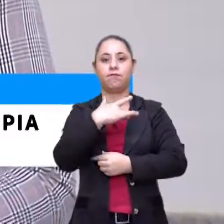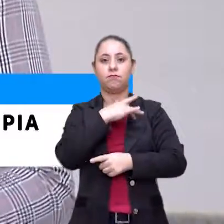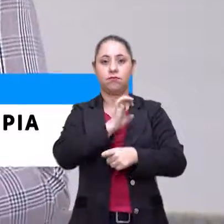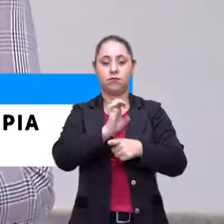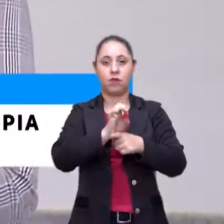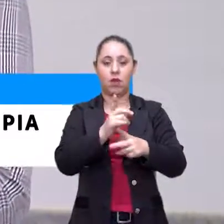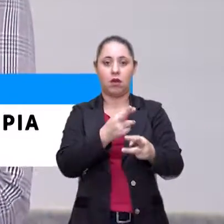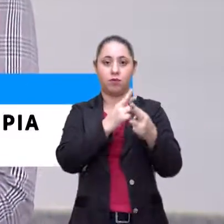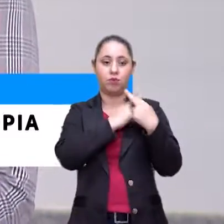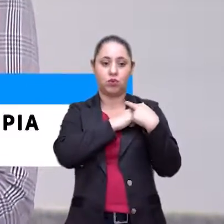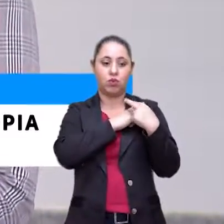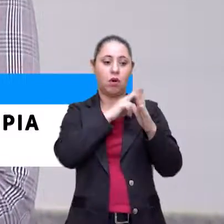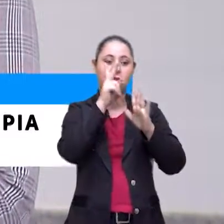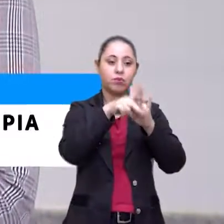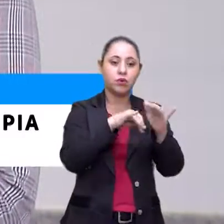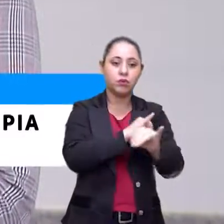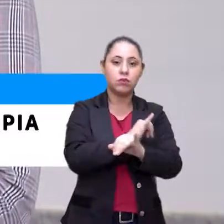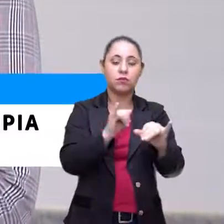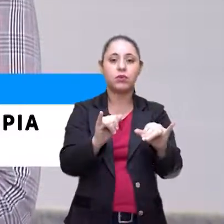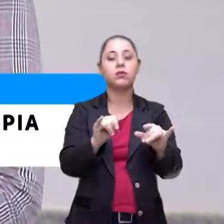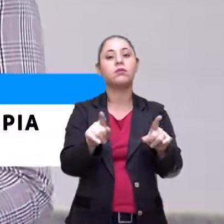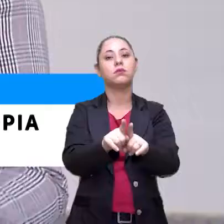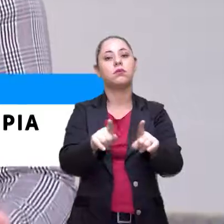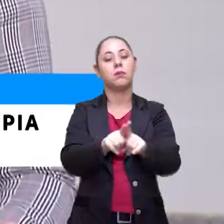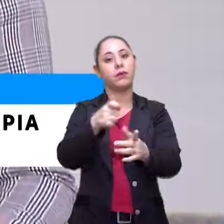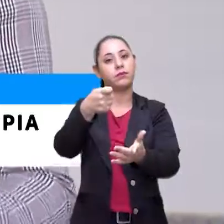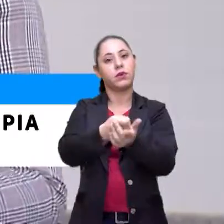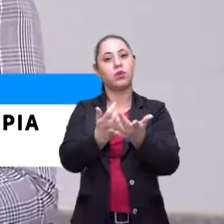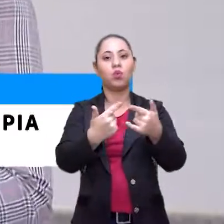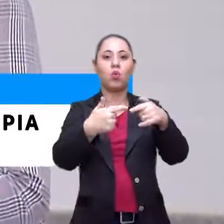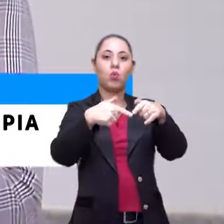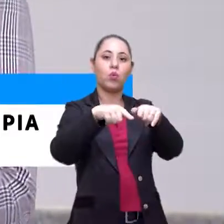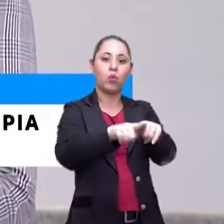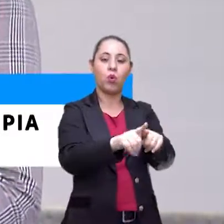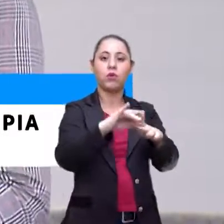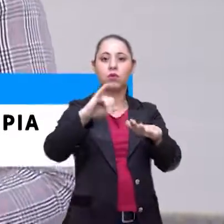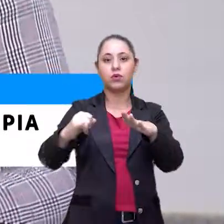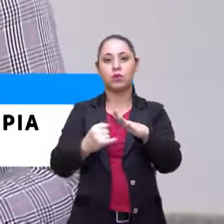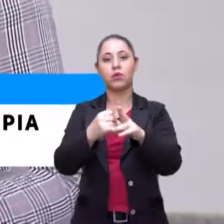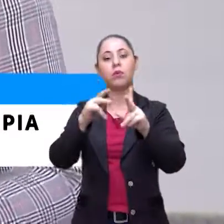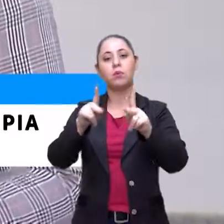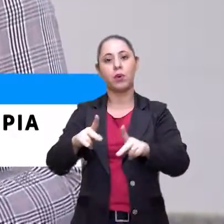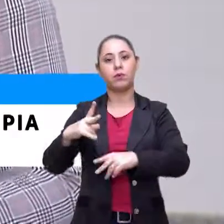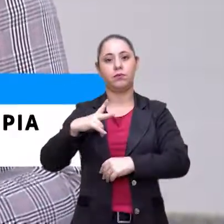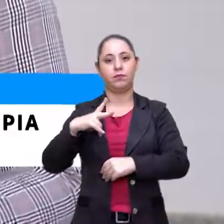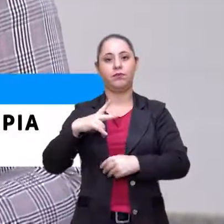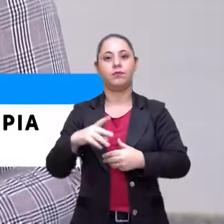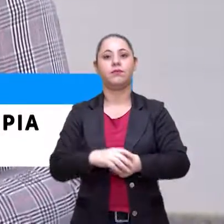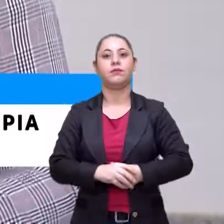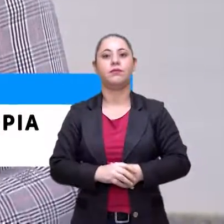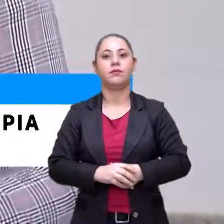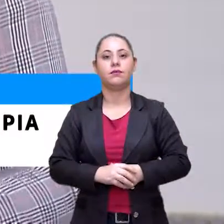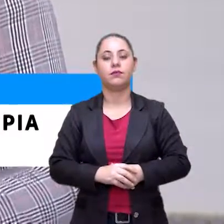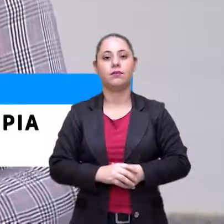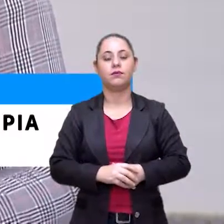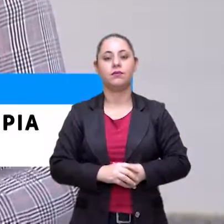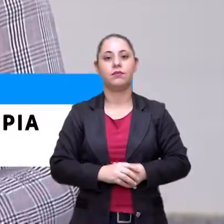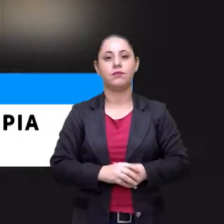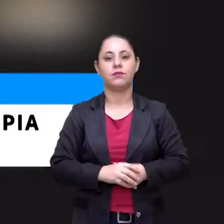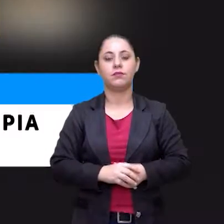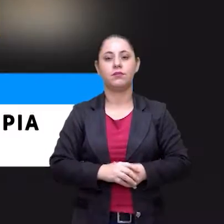Saúde será responsável pela aplicação do programa e também em firmar convênios com entidades públicas e